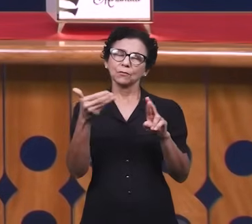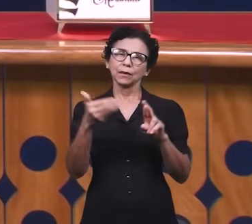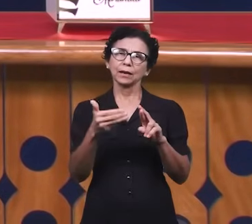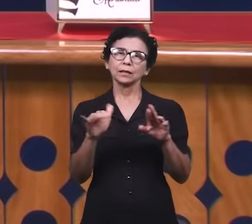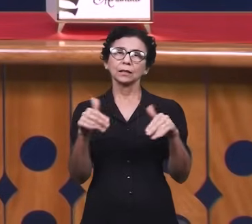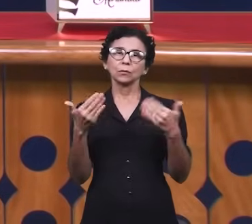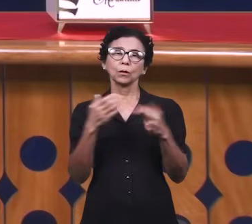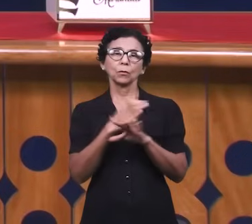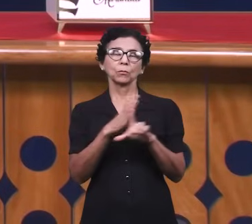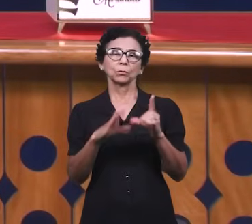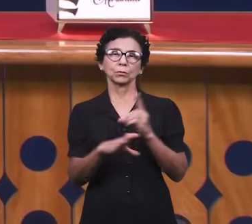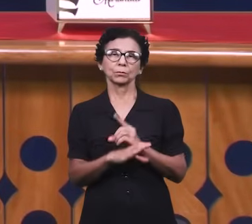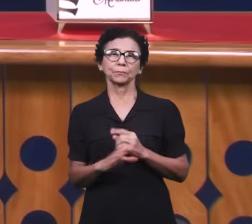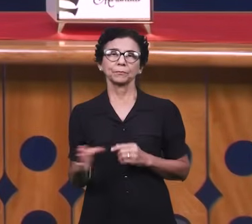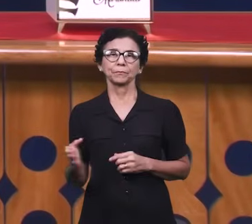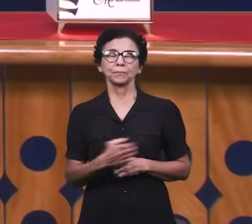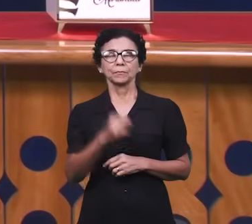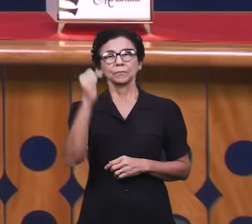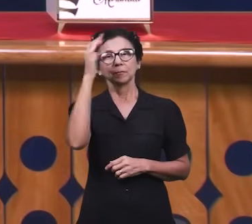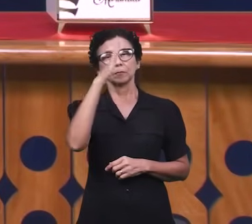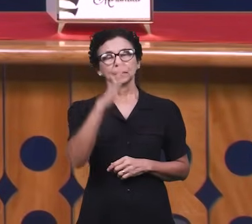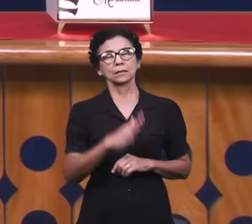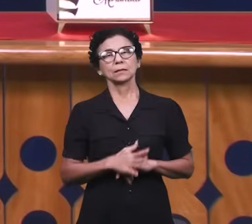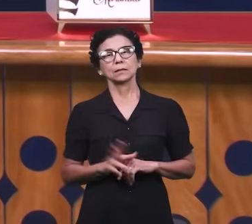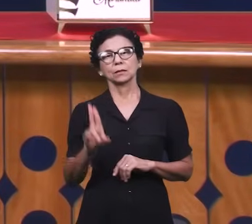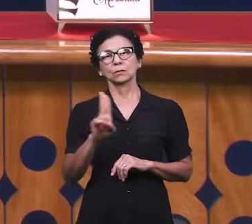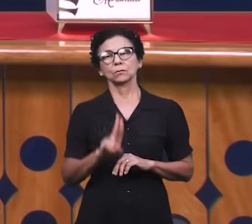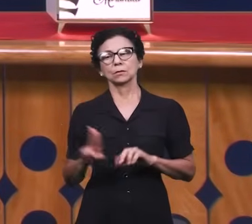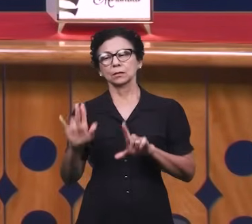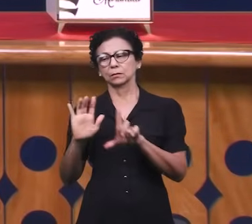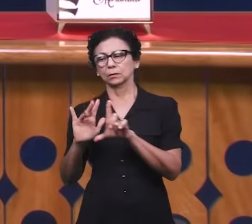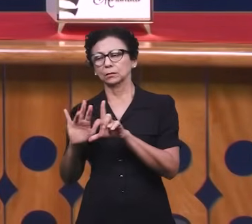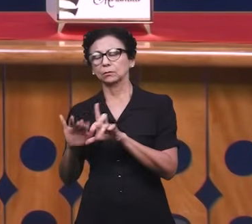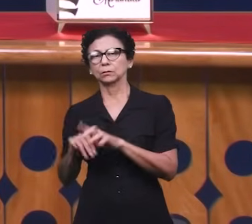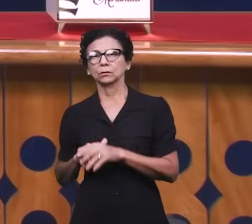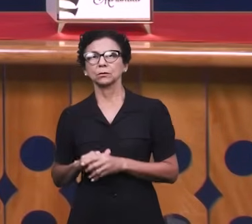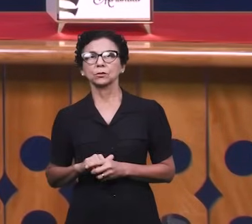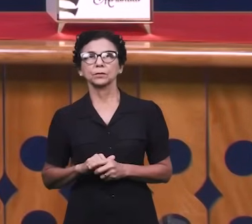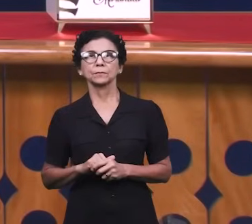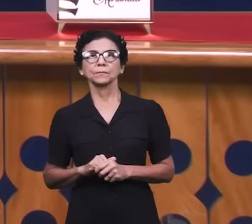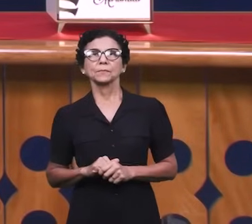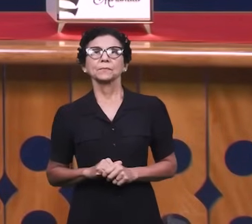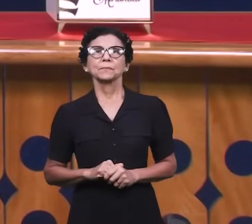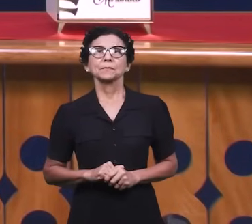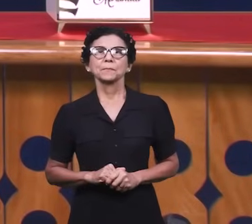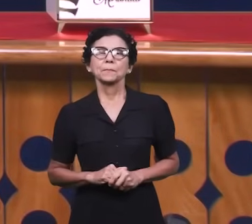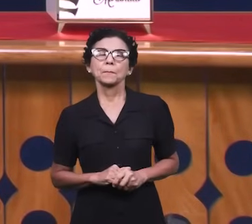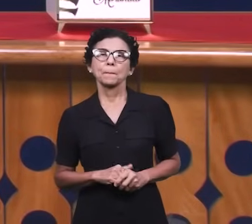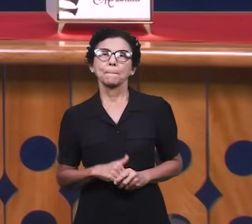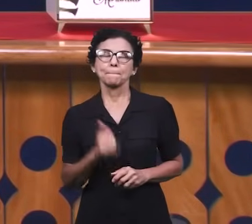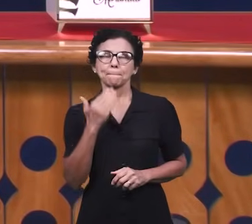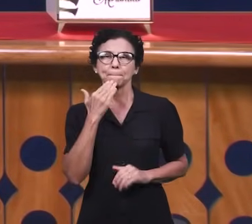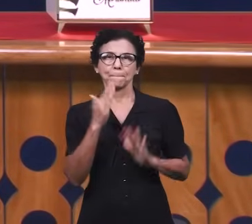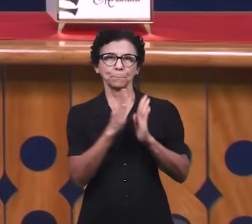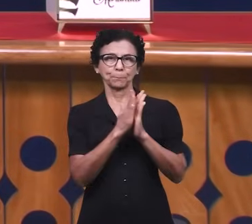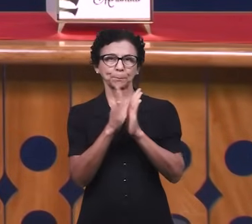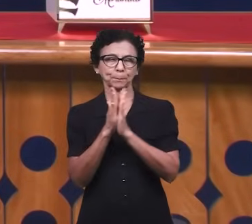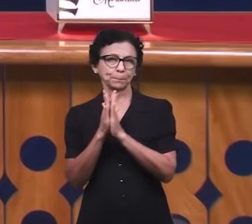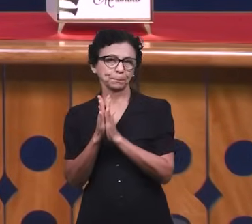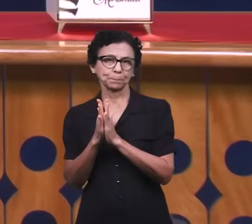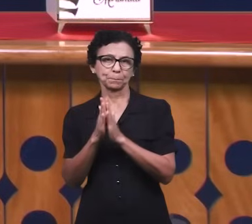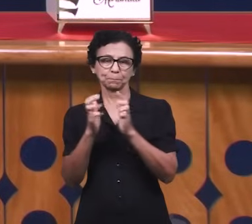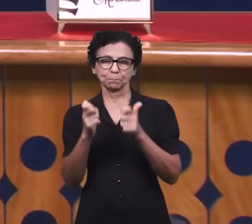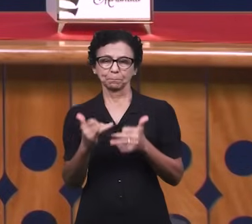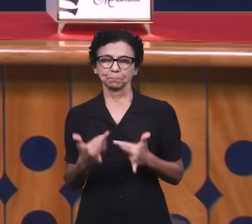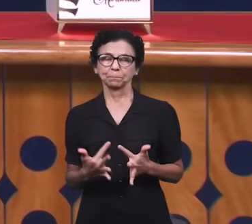final, quem está no Brasil pode usar o QR Code que está na tela agora para pedir uma assistência,